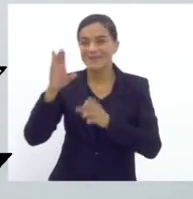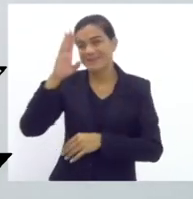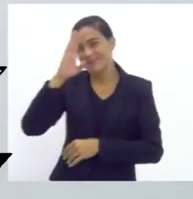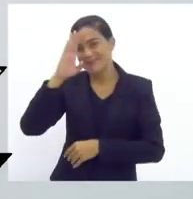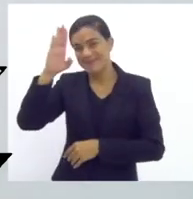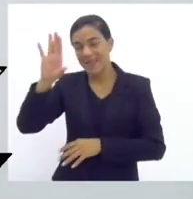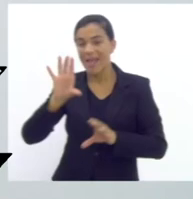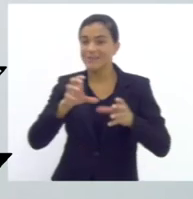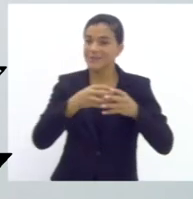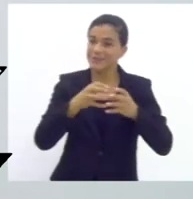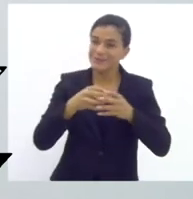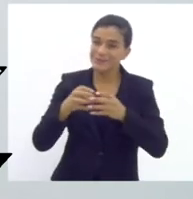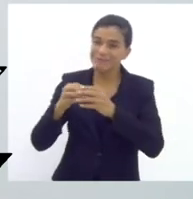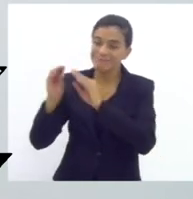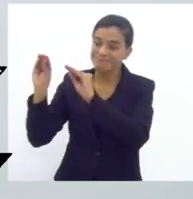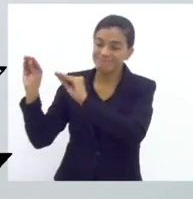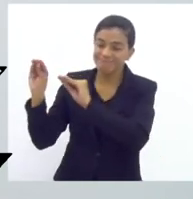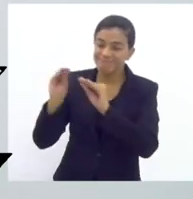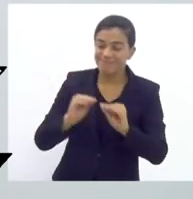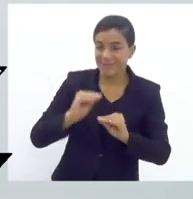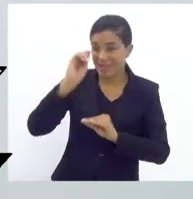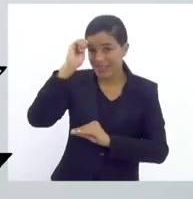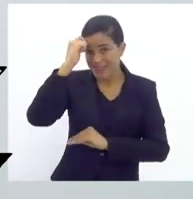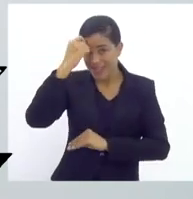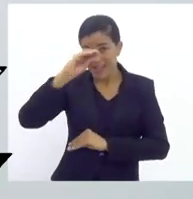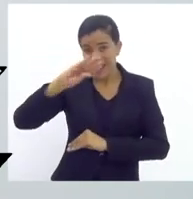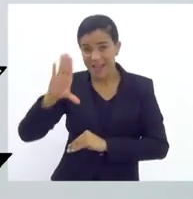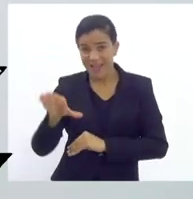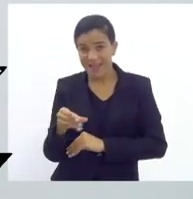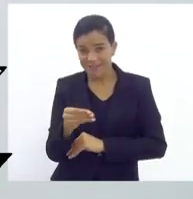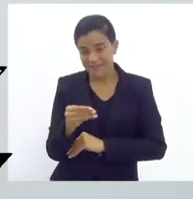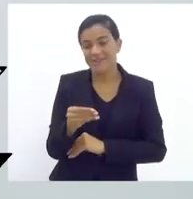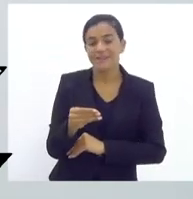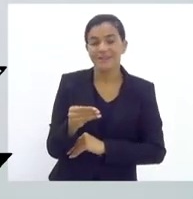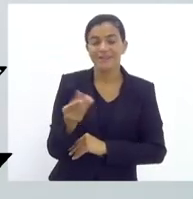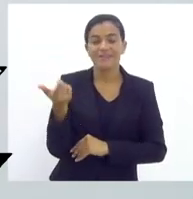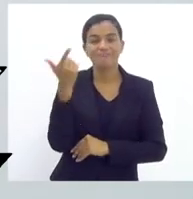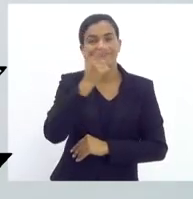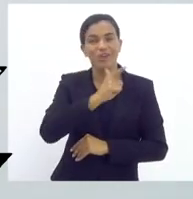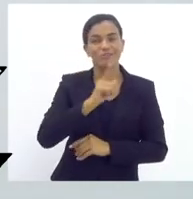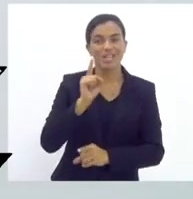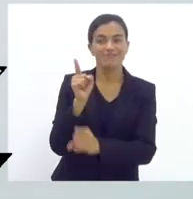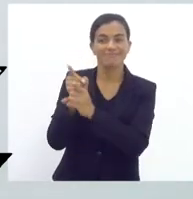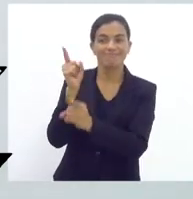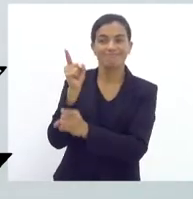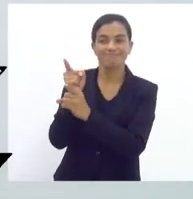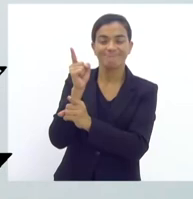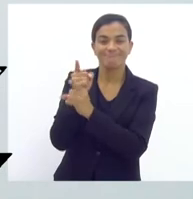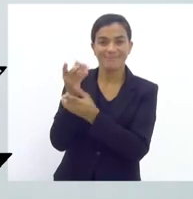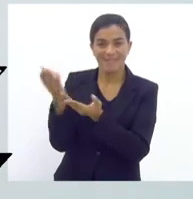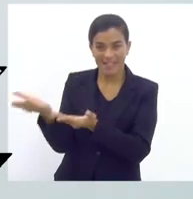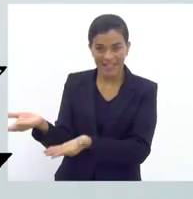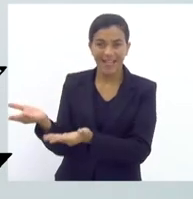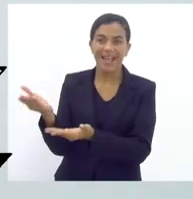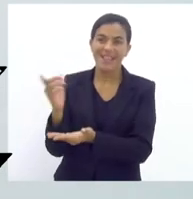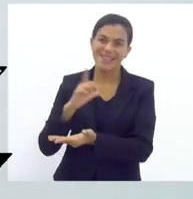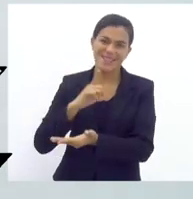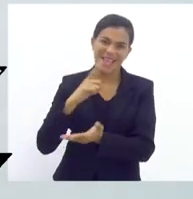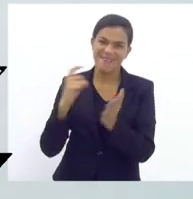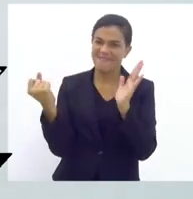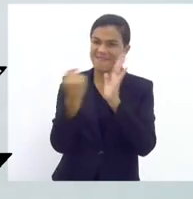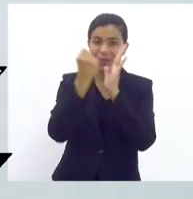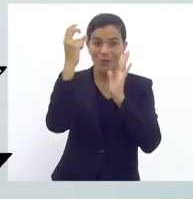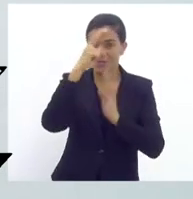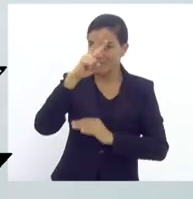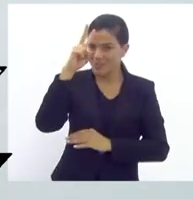as comunidades migrantes negras africanas vão né se encontram acolhimento a gente tem figuras históricas